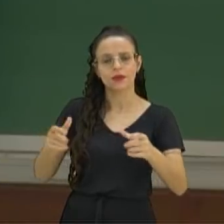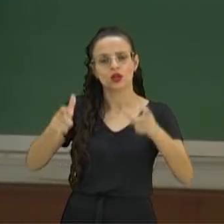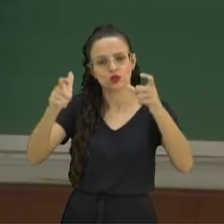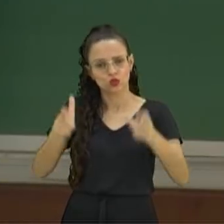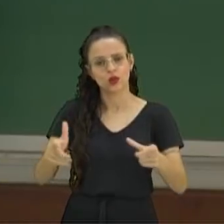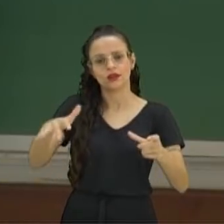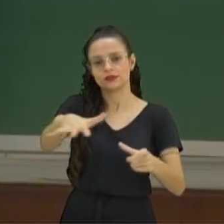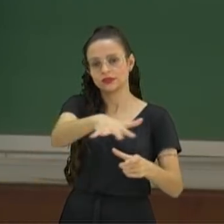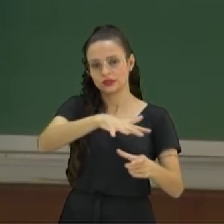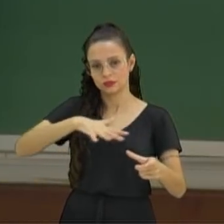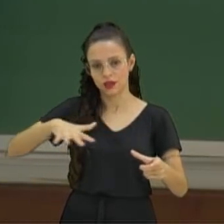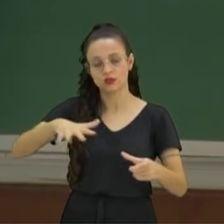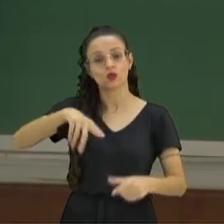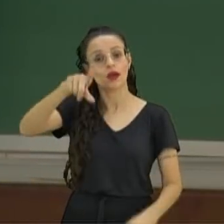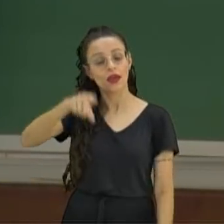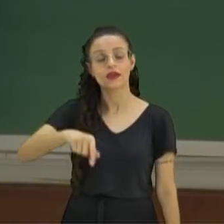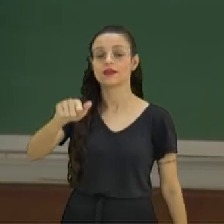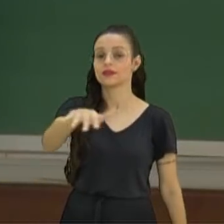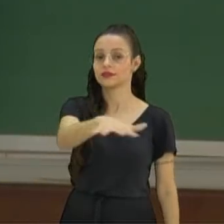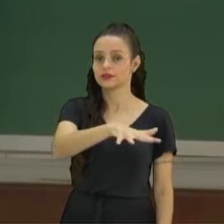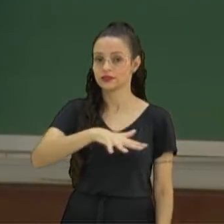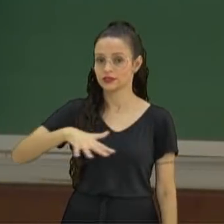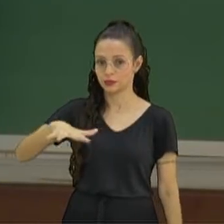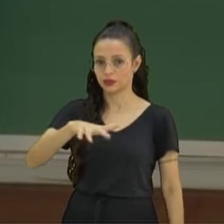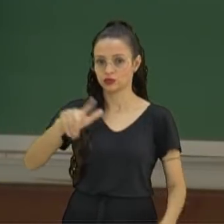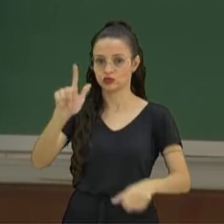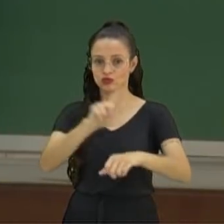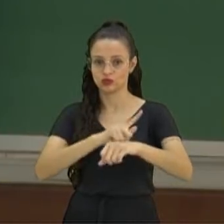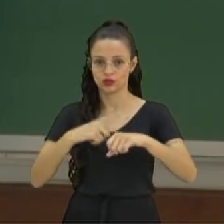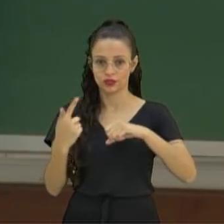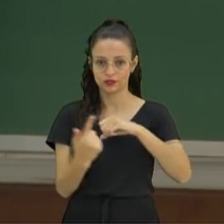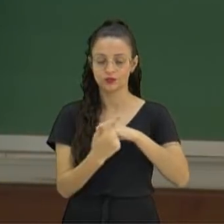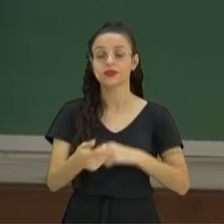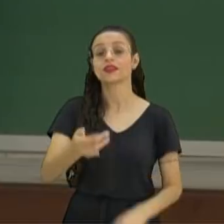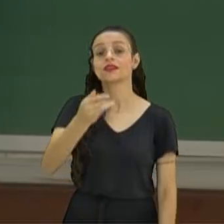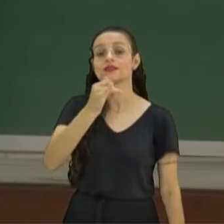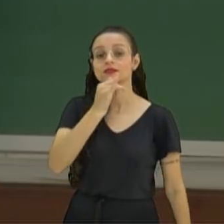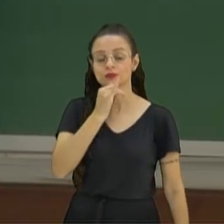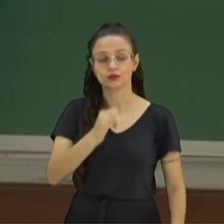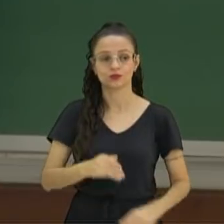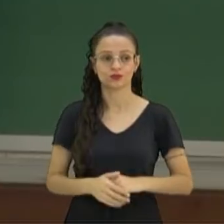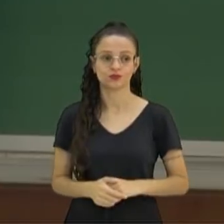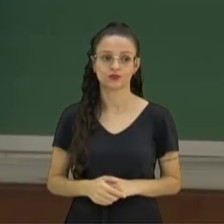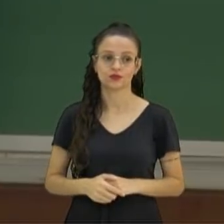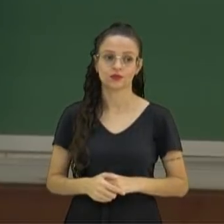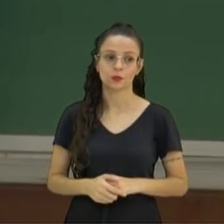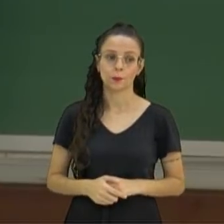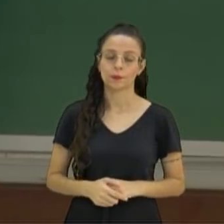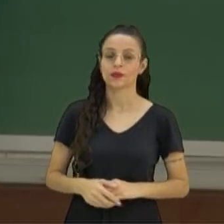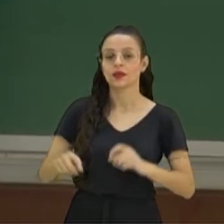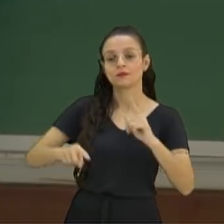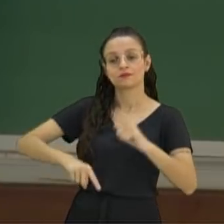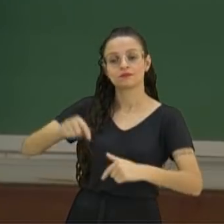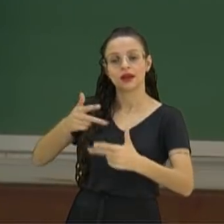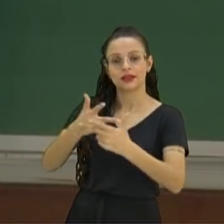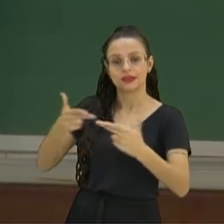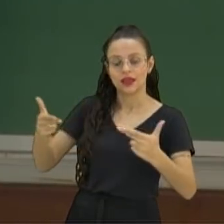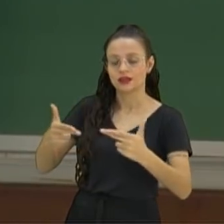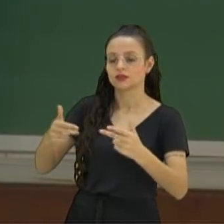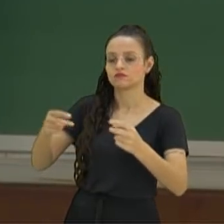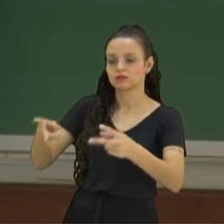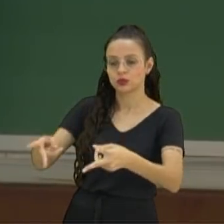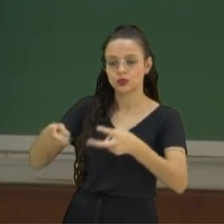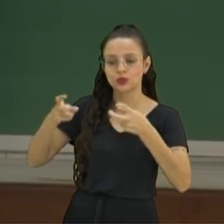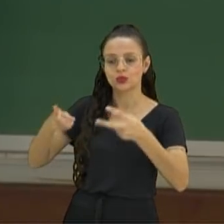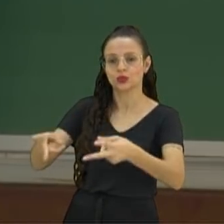determinado espaço, que a gente chama de espaço geográfico. Por exemplo, Temos as matérias-primas que são retiradas ou